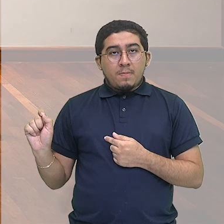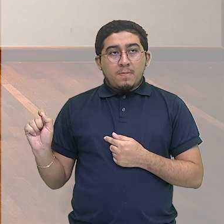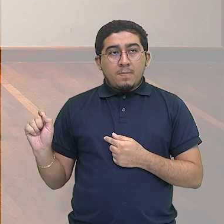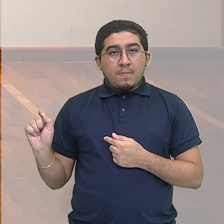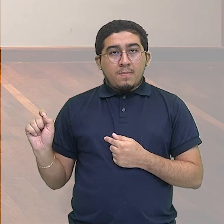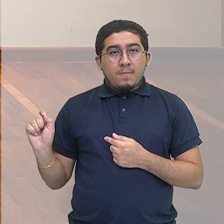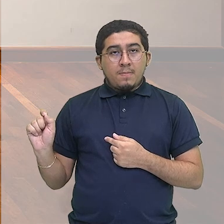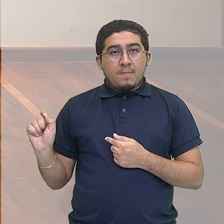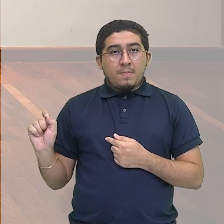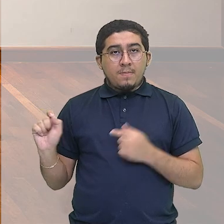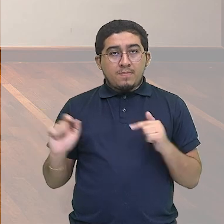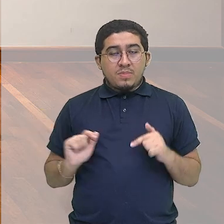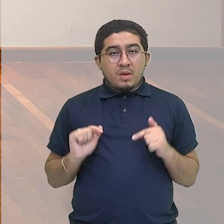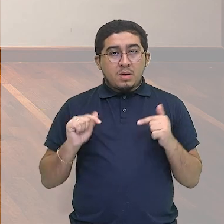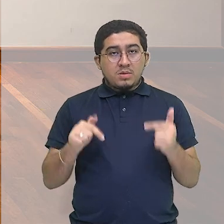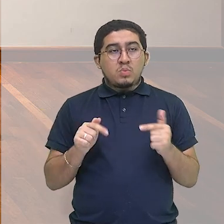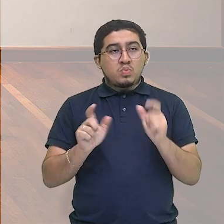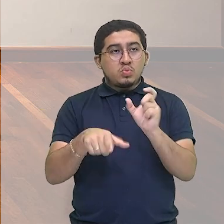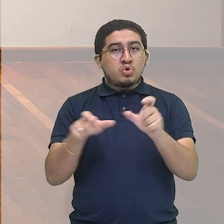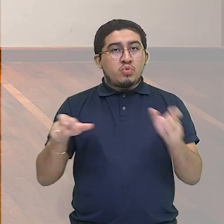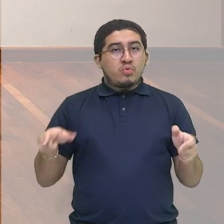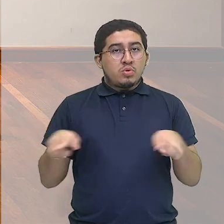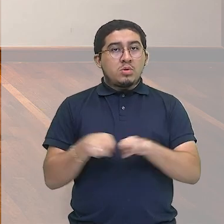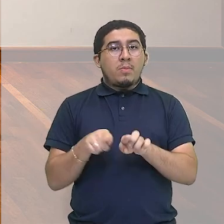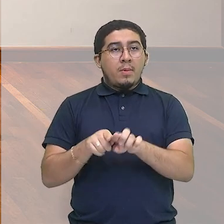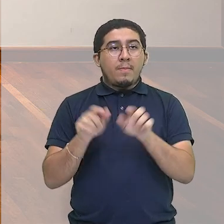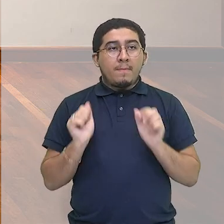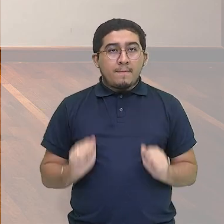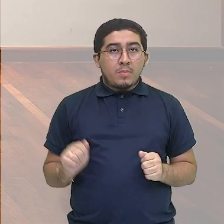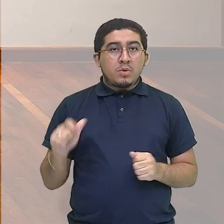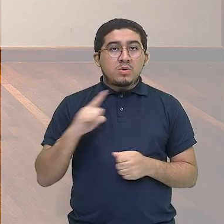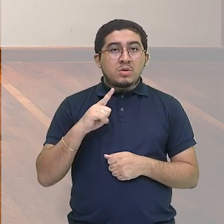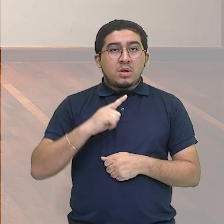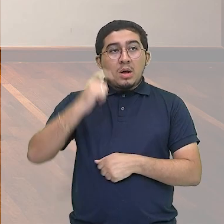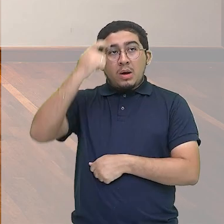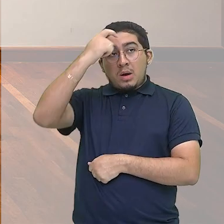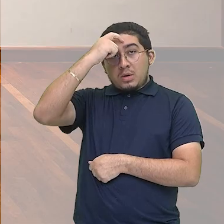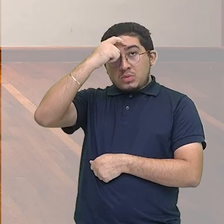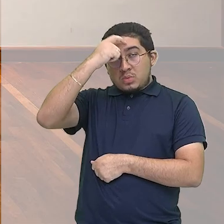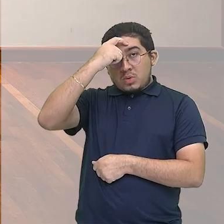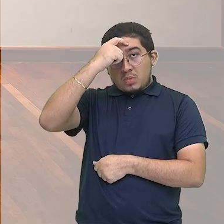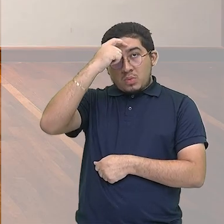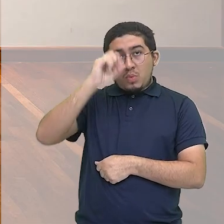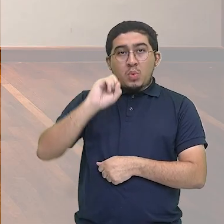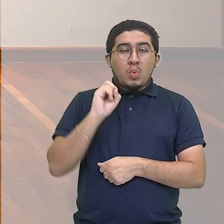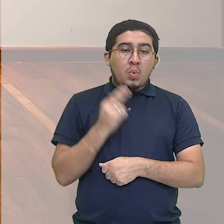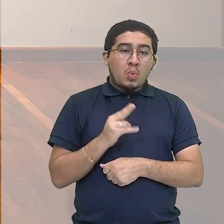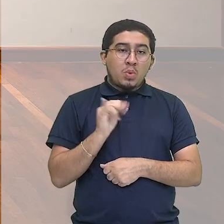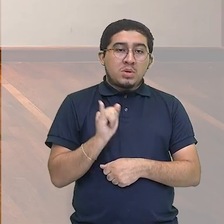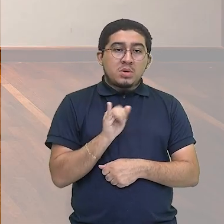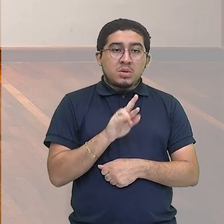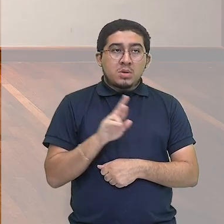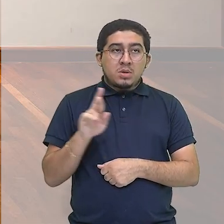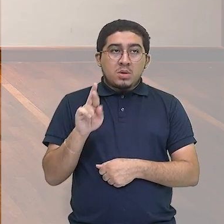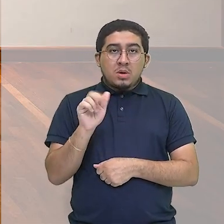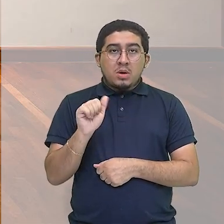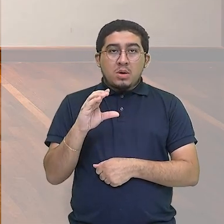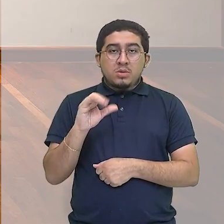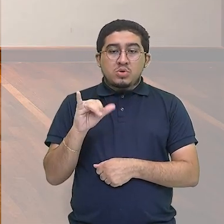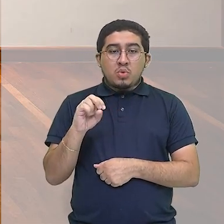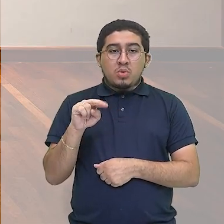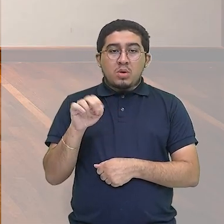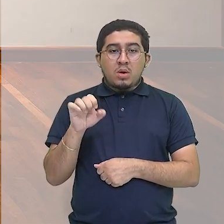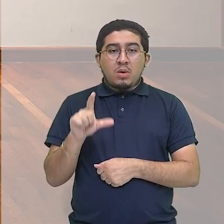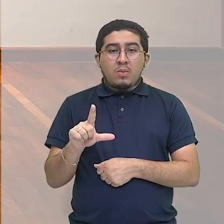são ações dos indivíduos, né, que podiam ser racionais ou irracionais, por isso ele chama de racionalização. Por que